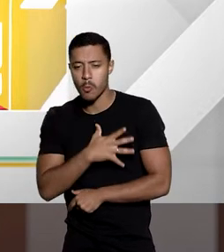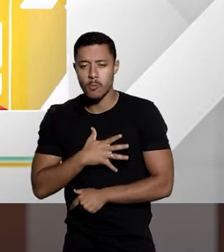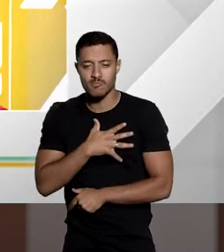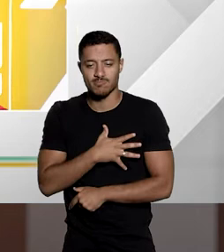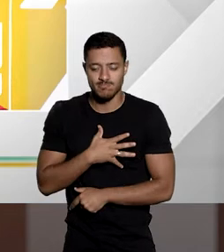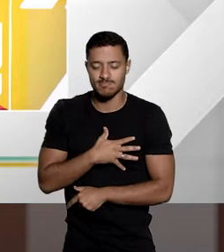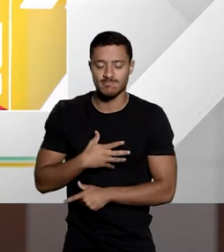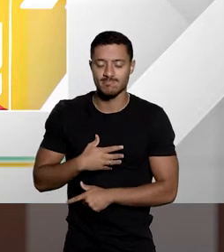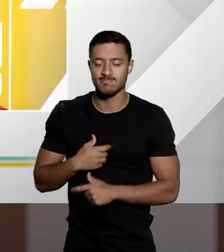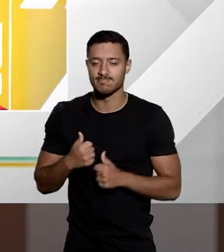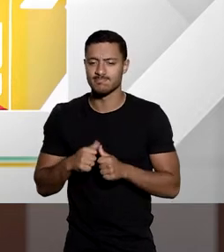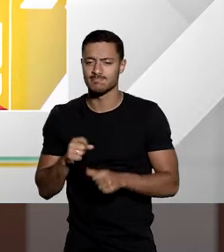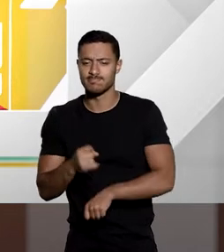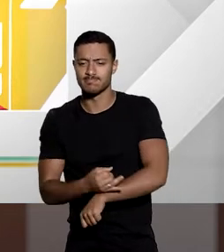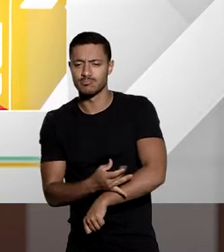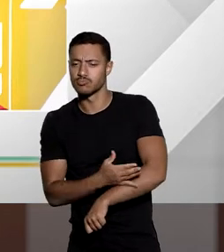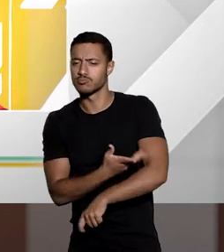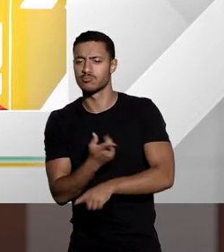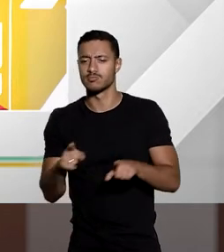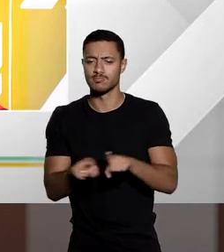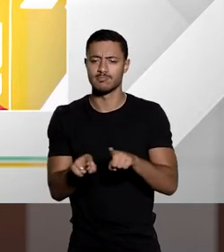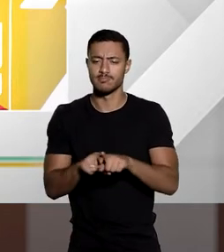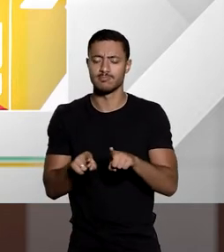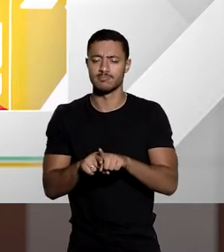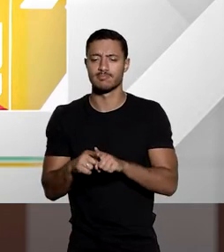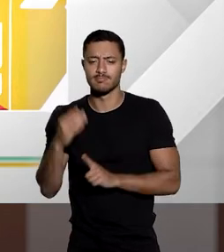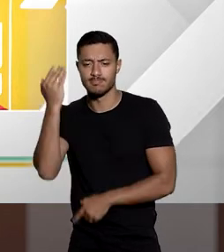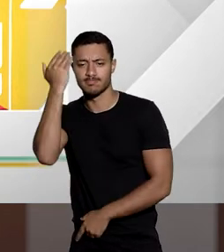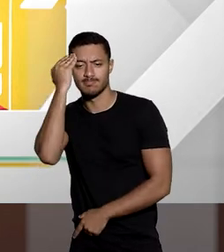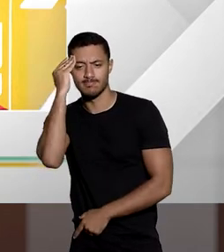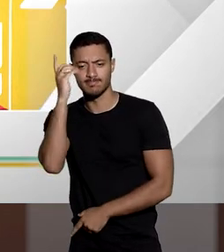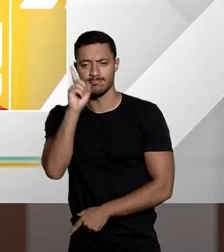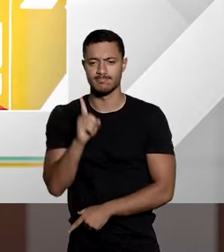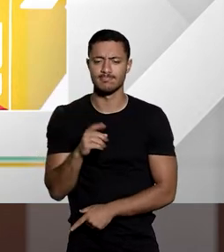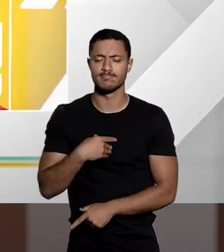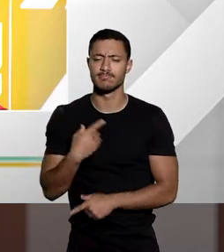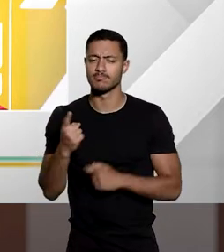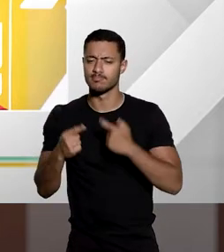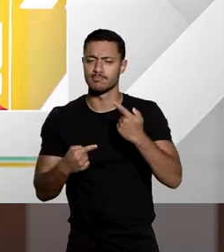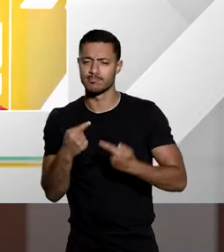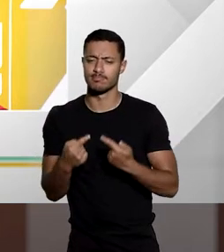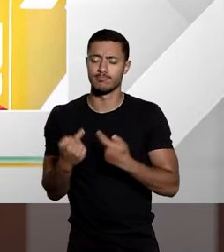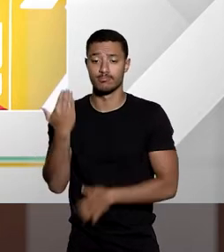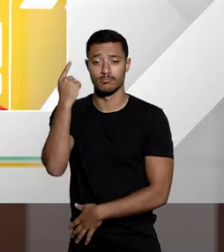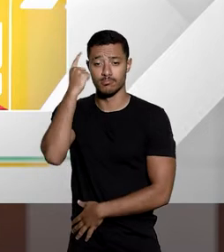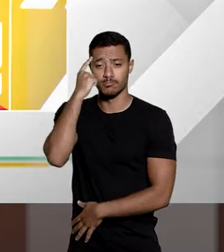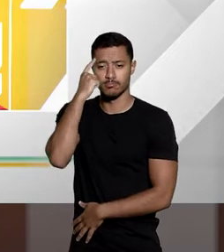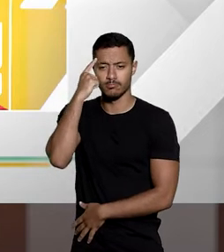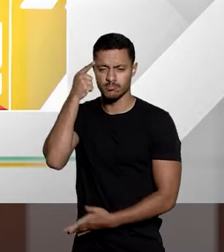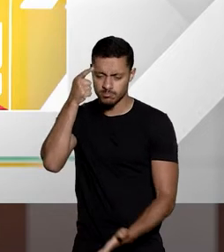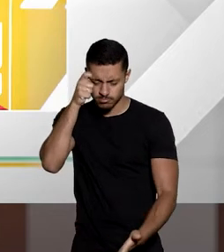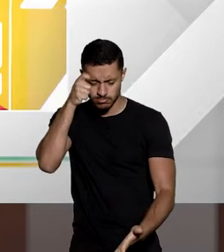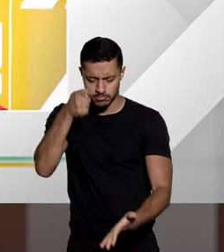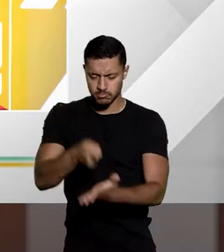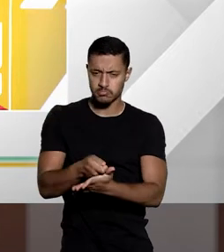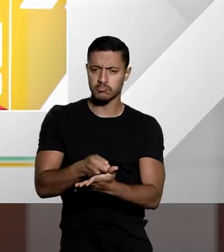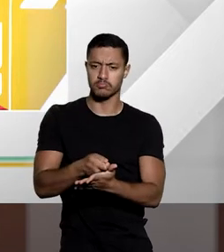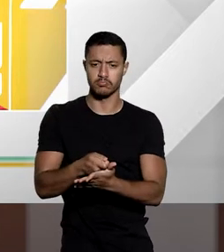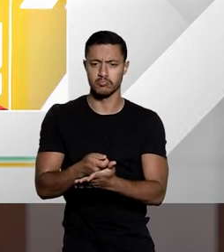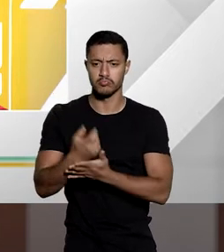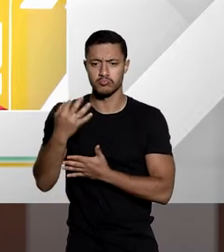satisfação, uma grande honra estar aqui no programa Entender Direito, em que a gente vai discutir questões de aplicabilidade,